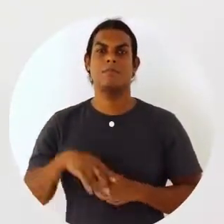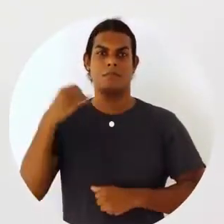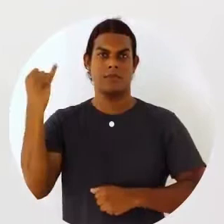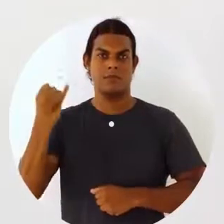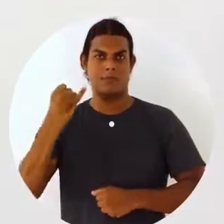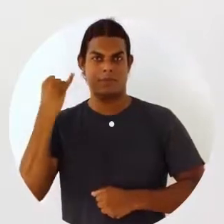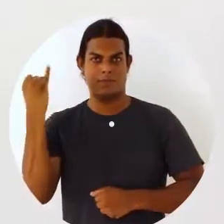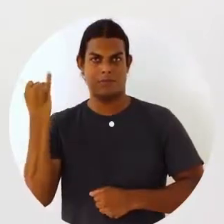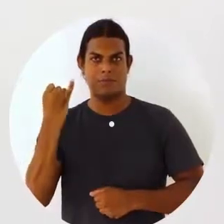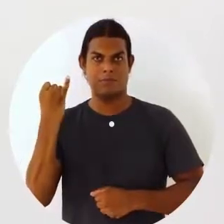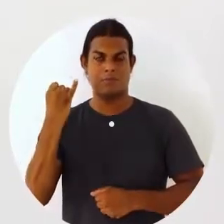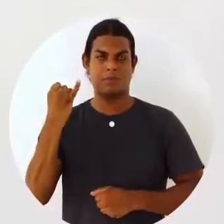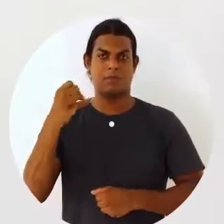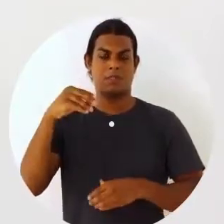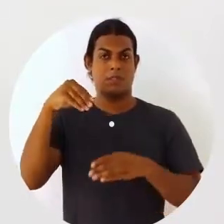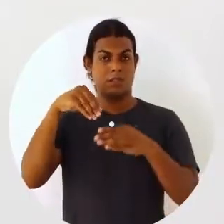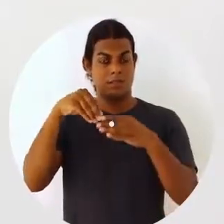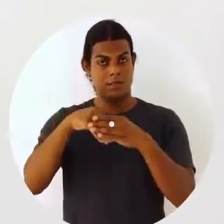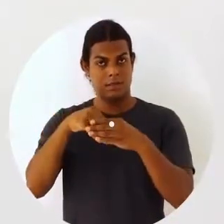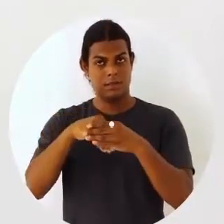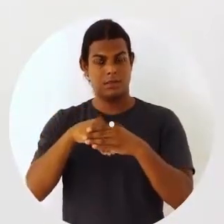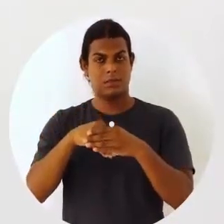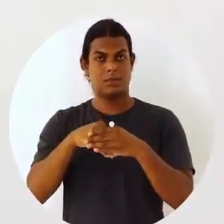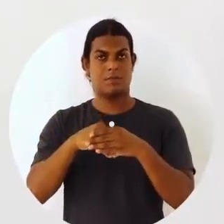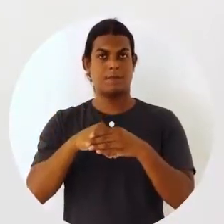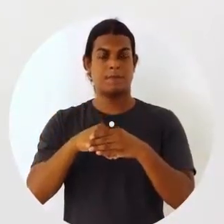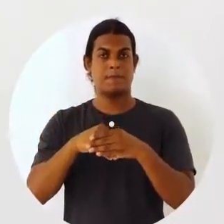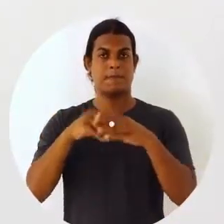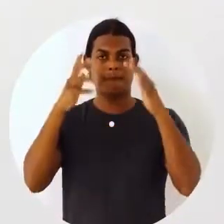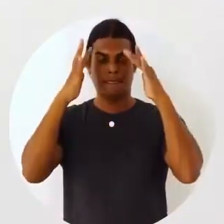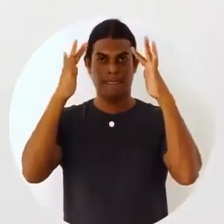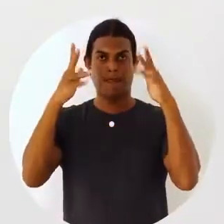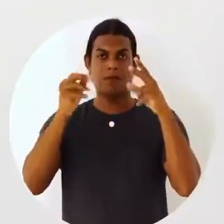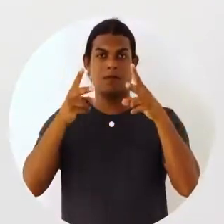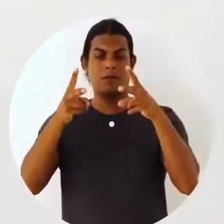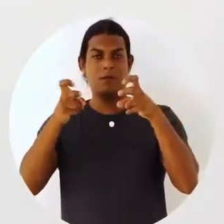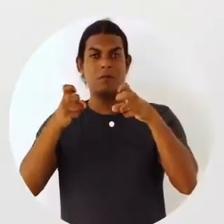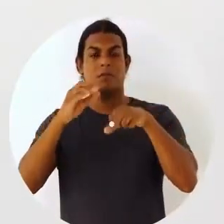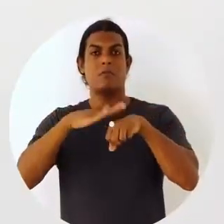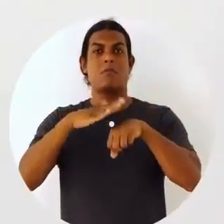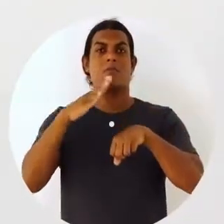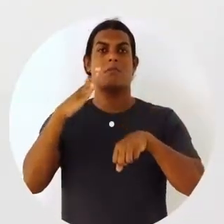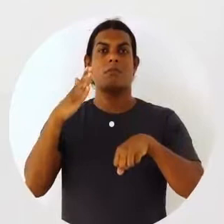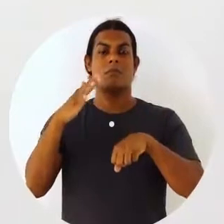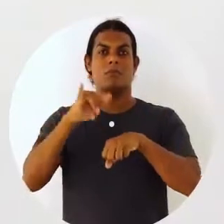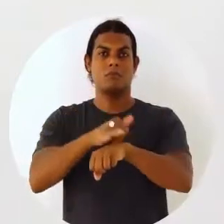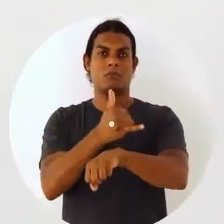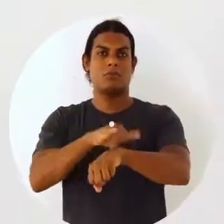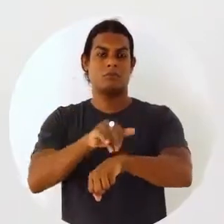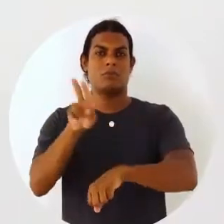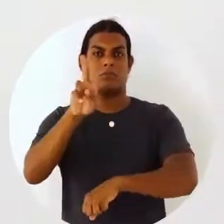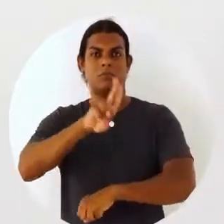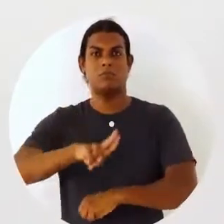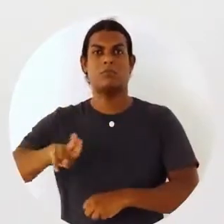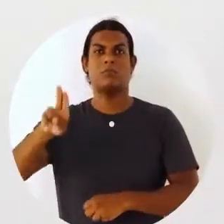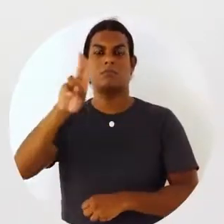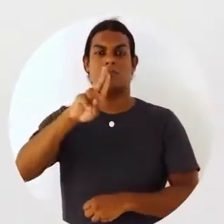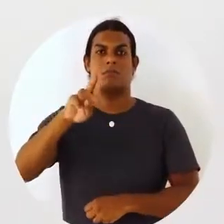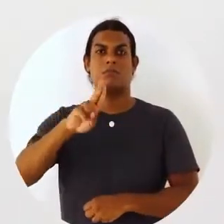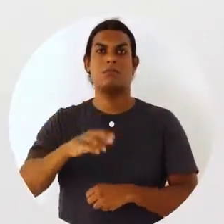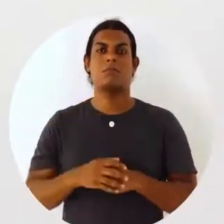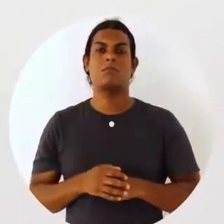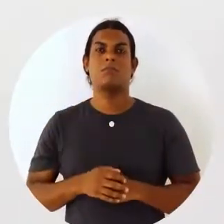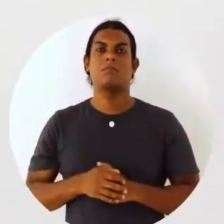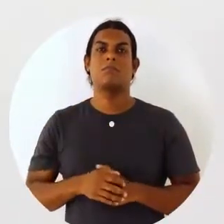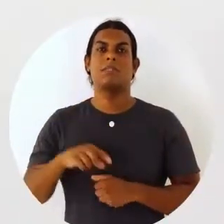importante identificar esse contexto e identificar qual é o melhor caminho a ser seguido. Então, esse